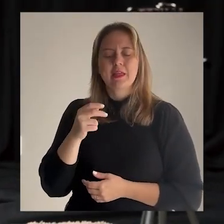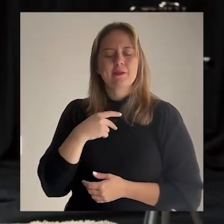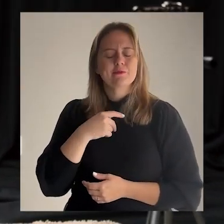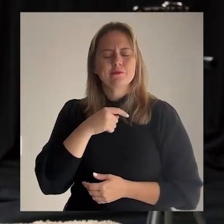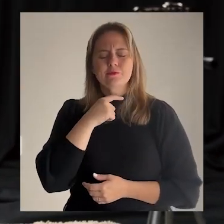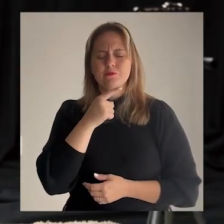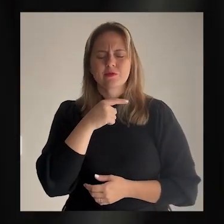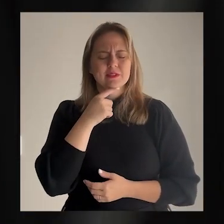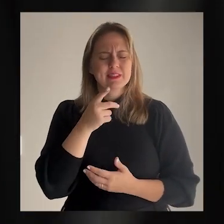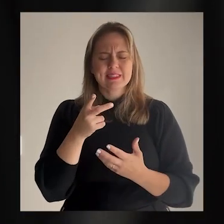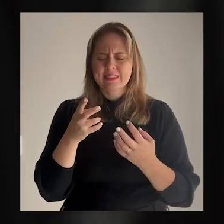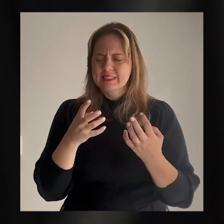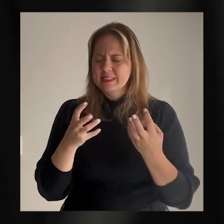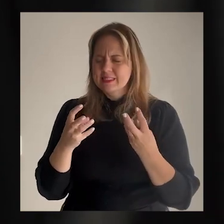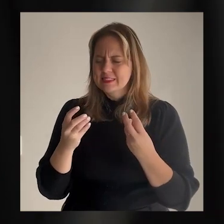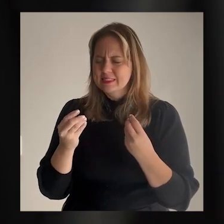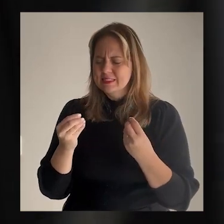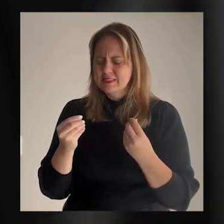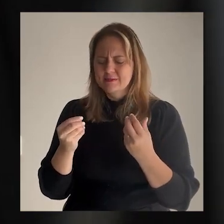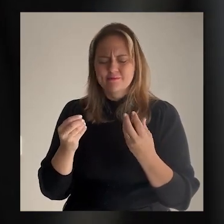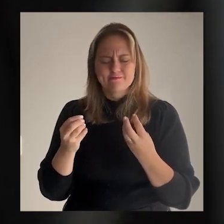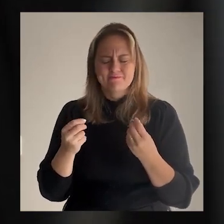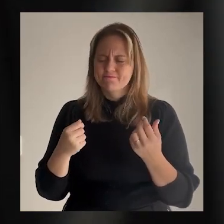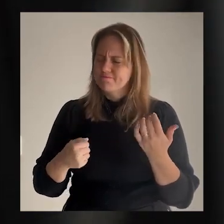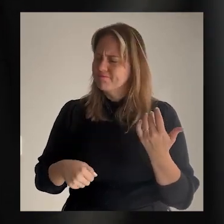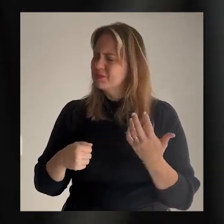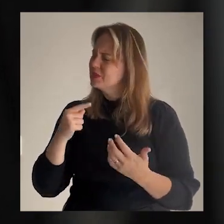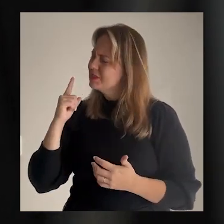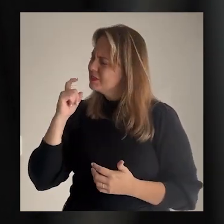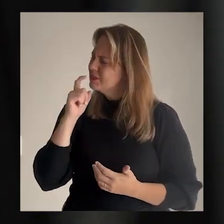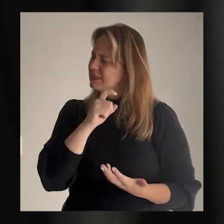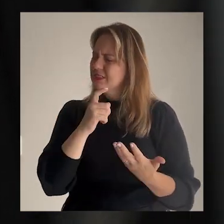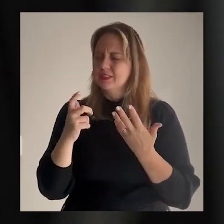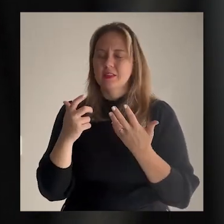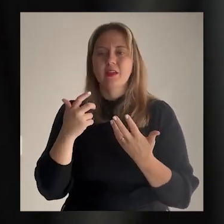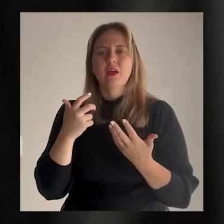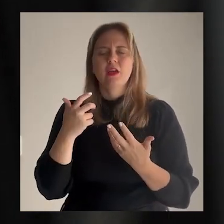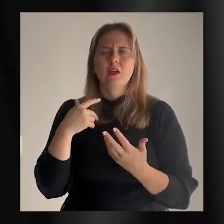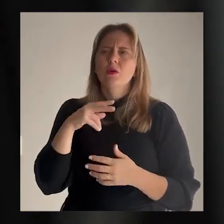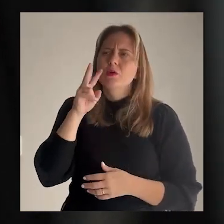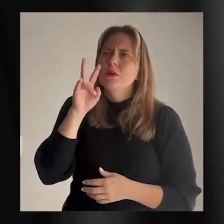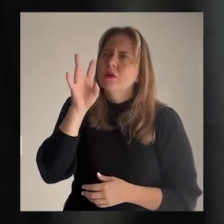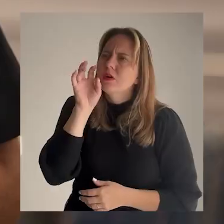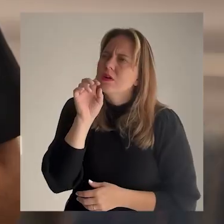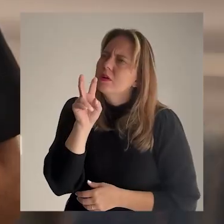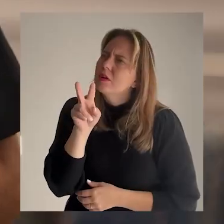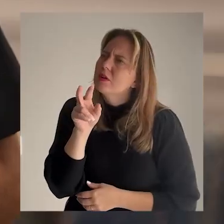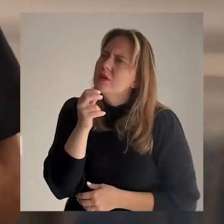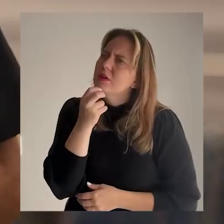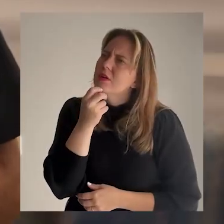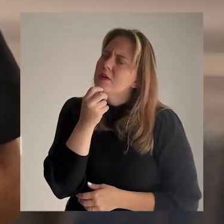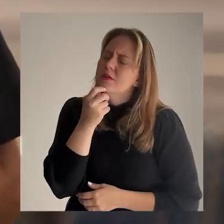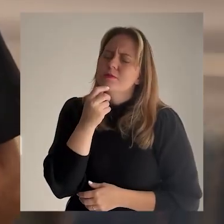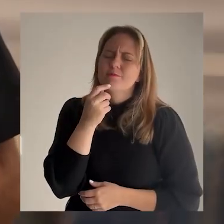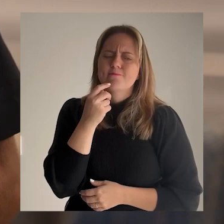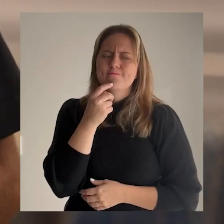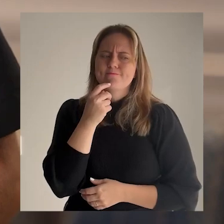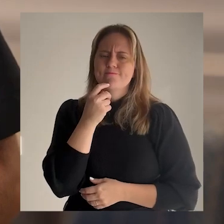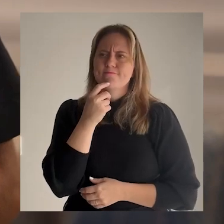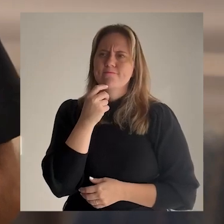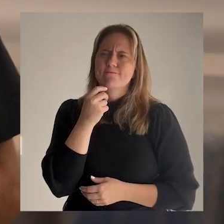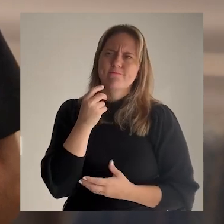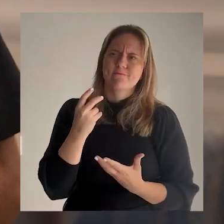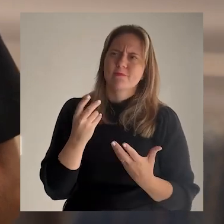tinha conseguido tirar aquela música e eu lembro que eu ouvi ele tocando e eu só, desisto, quero.